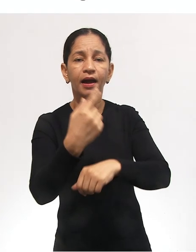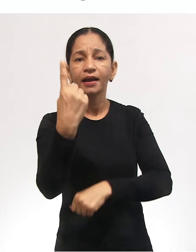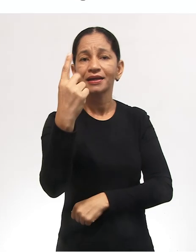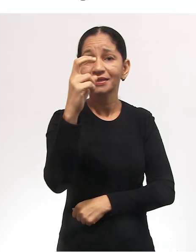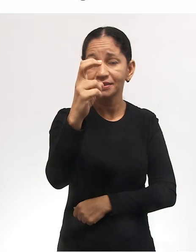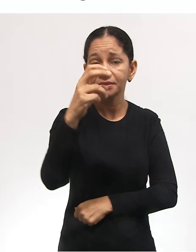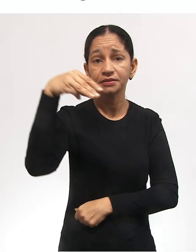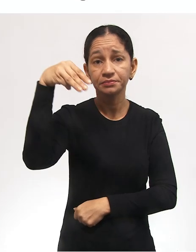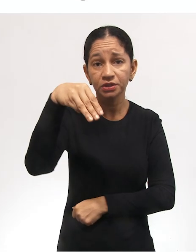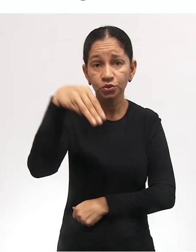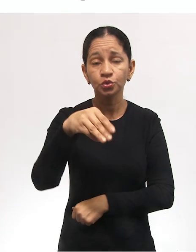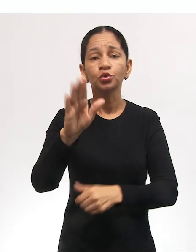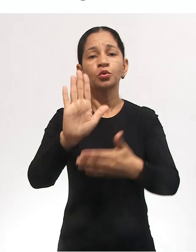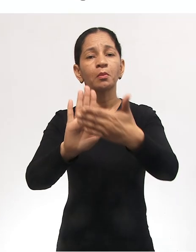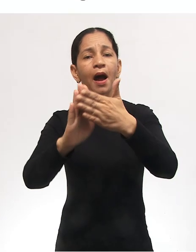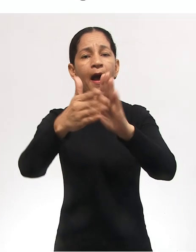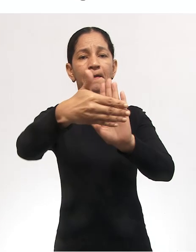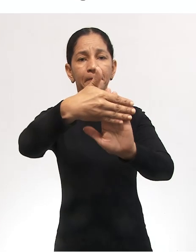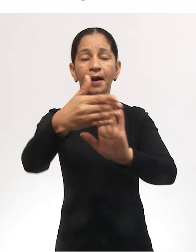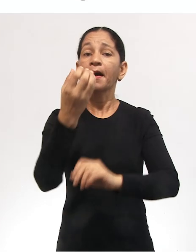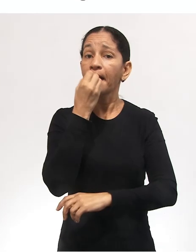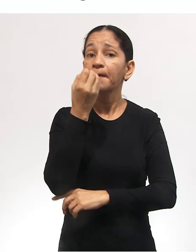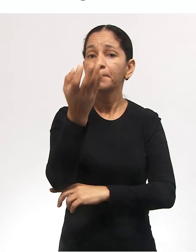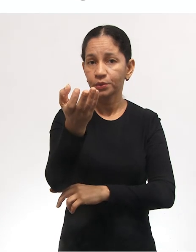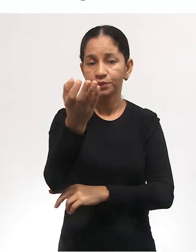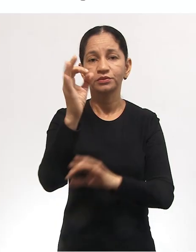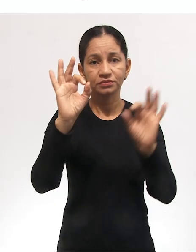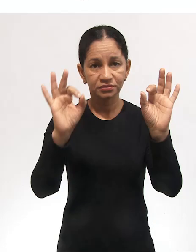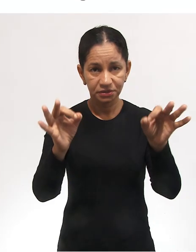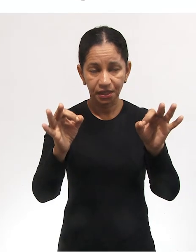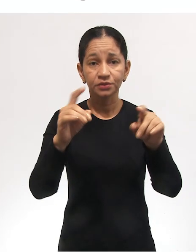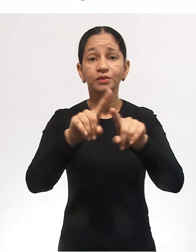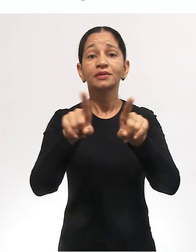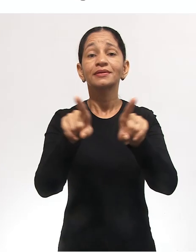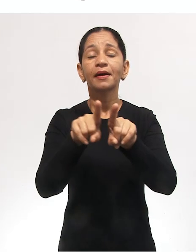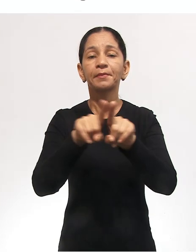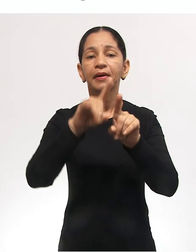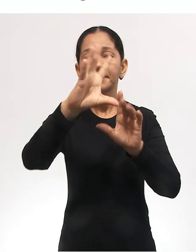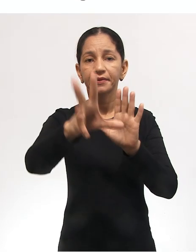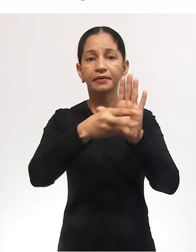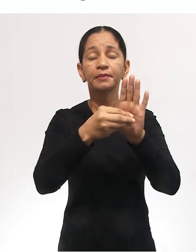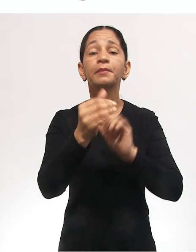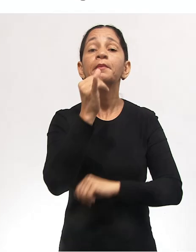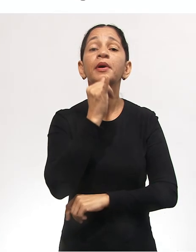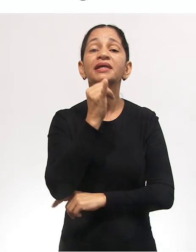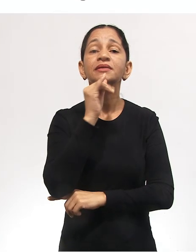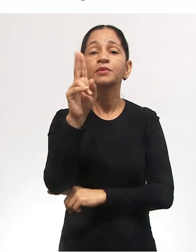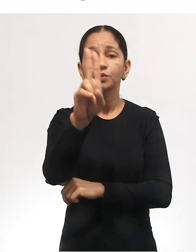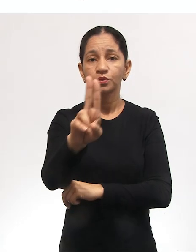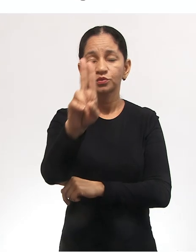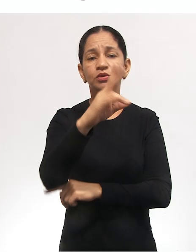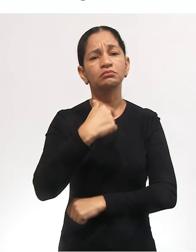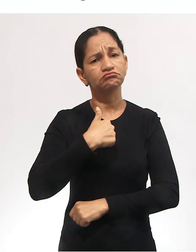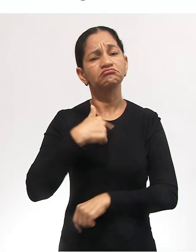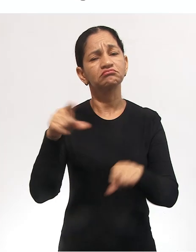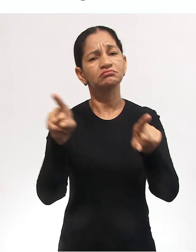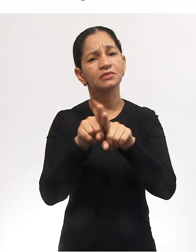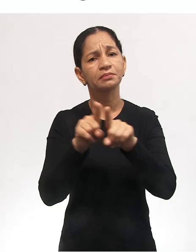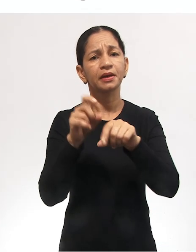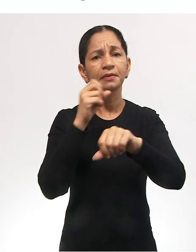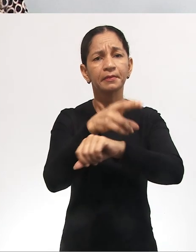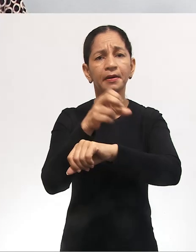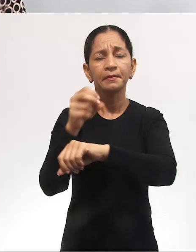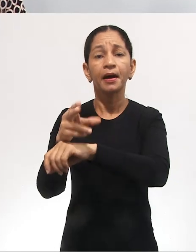o corpo e mente. Outra coisa importante, levando em consideração e dando o exemplo que eu trouxe para vocês, eu já trabalhei em uma empresa de